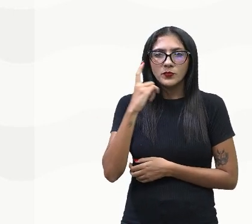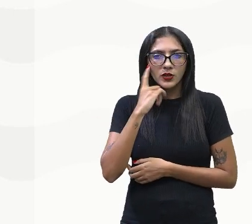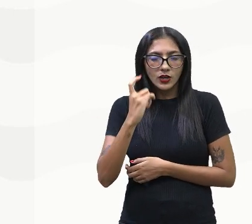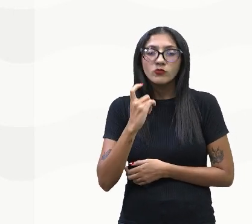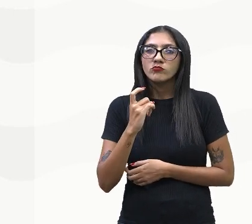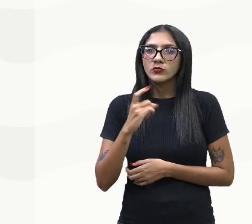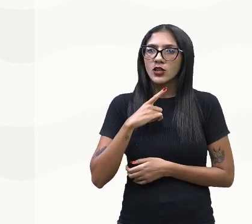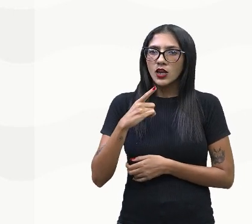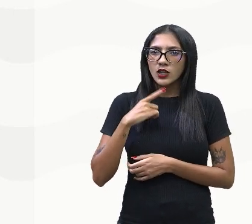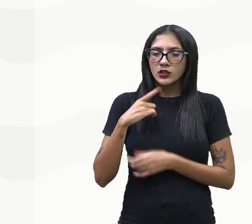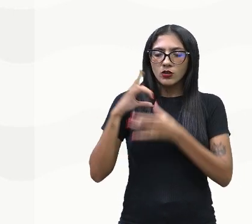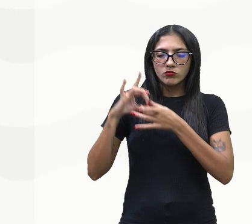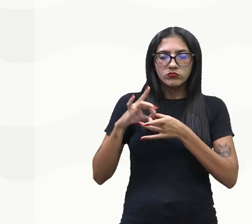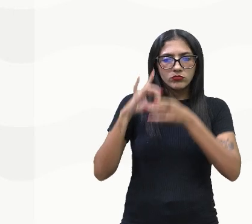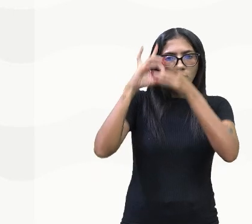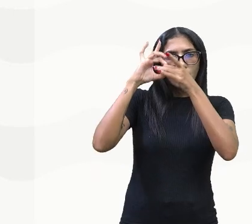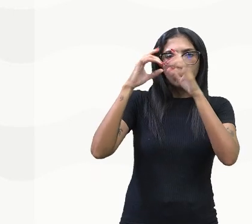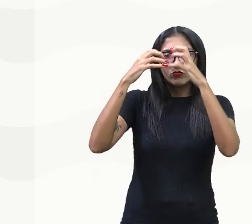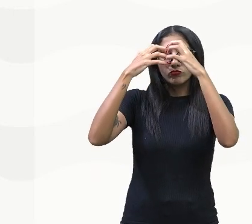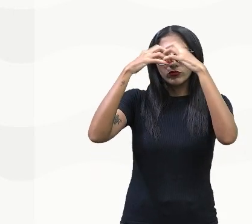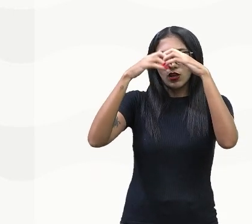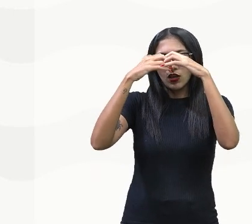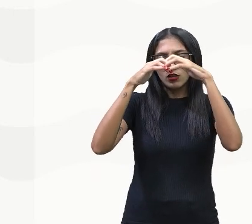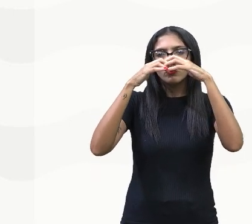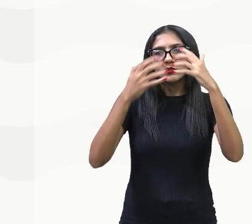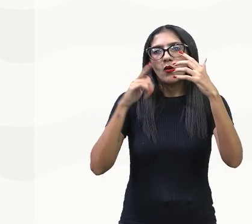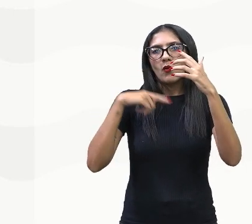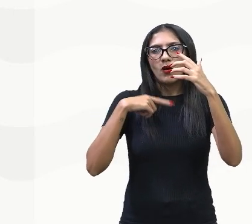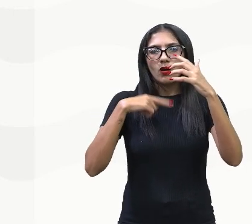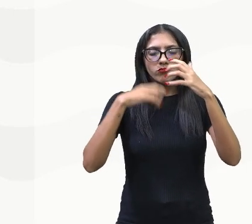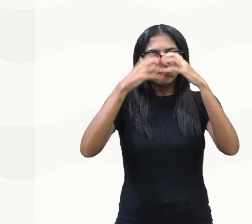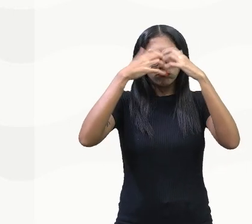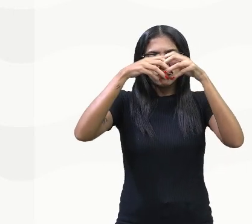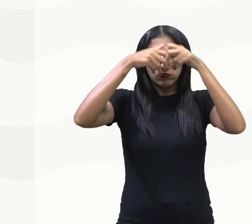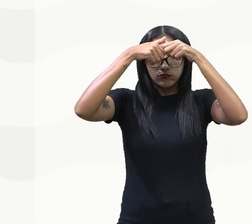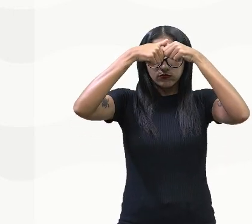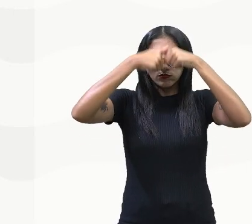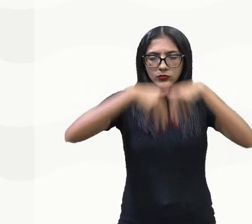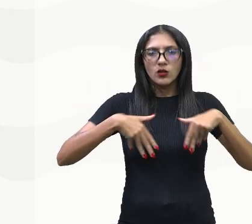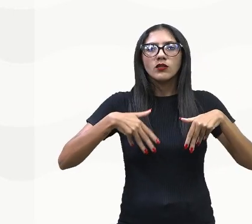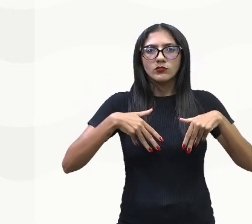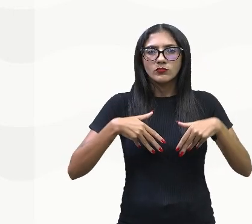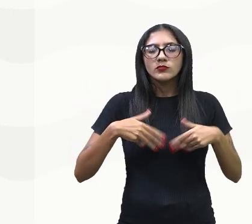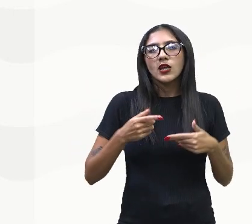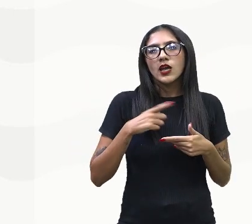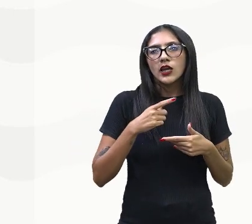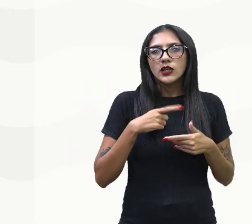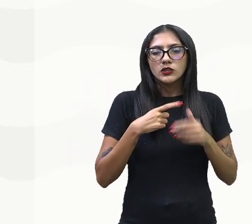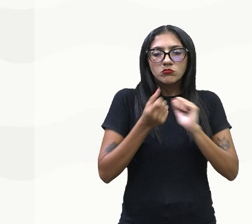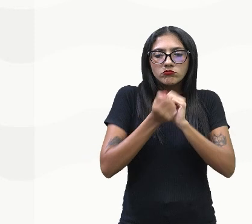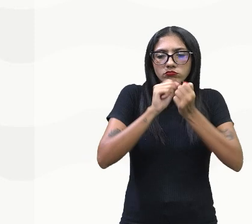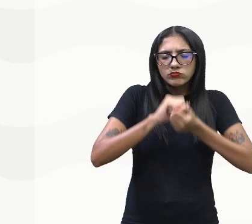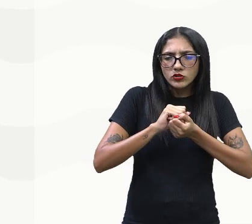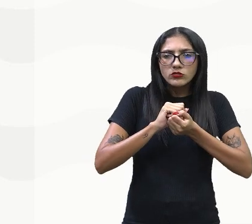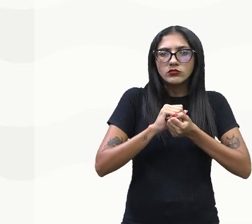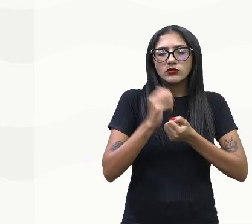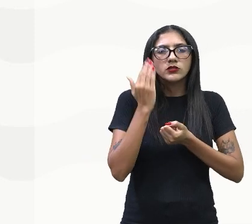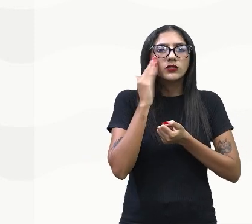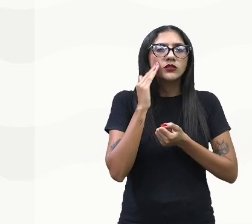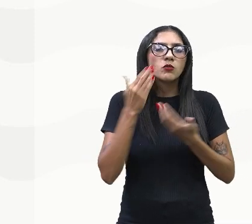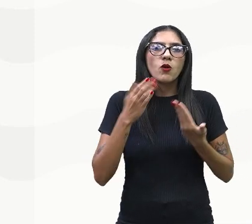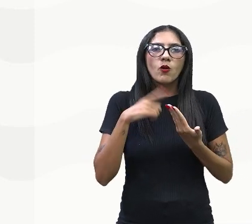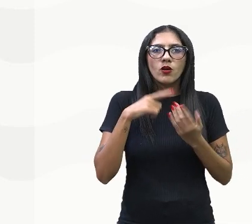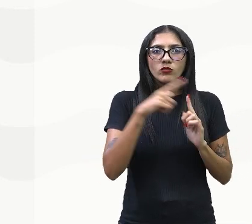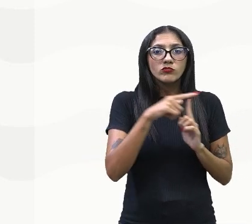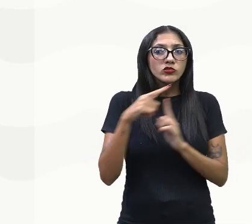aos cérebros, né? Eles já vão aí como impulsos elétricos e ali eles são decodificados pelo cérebro,